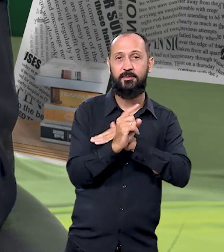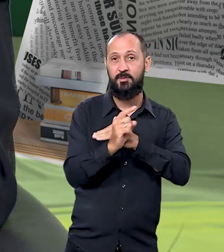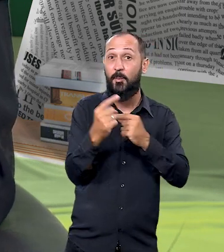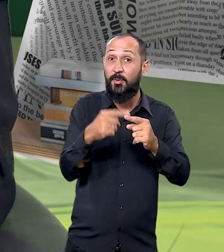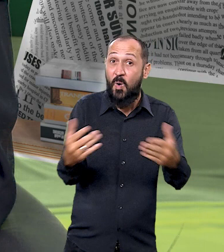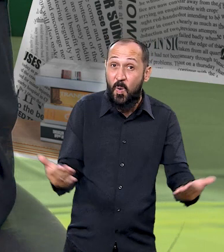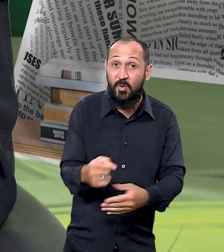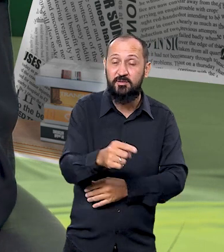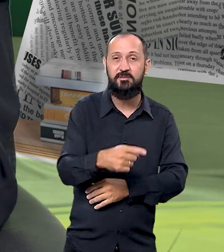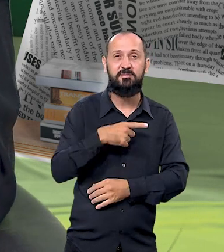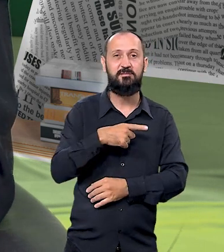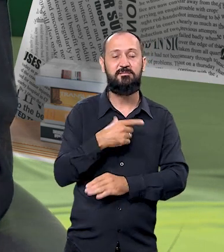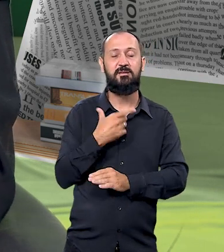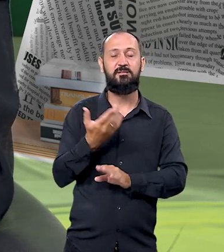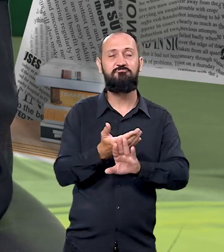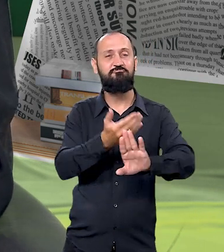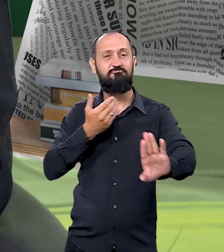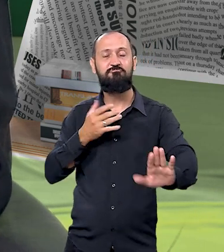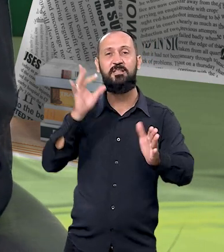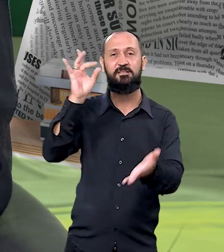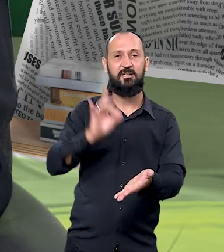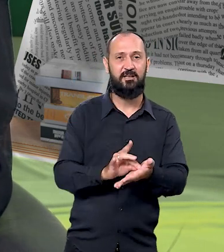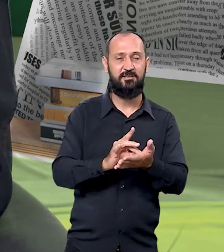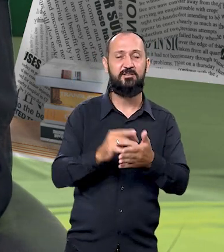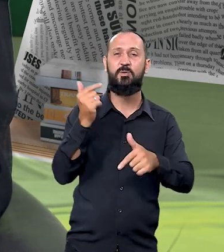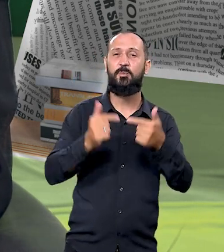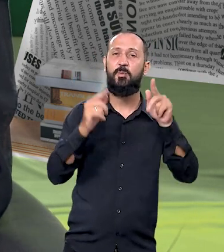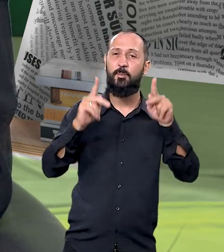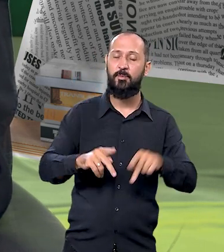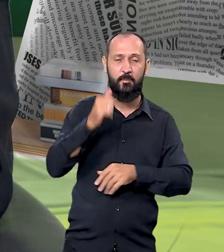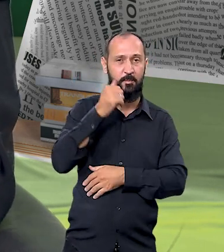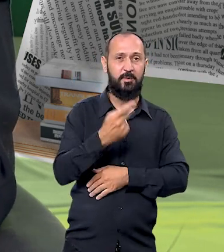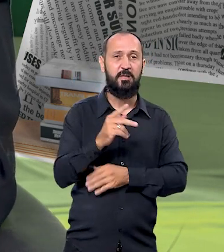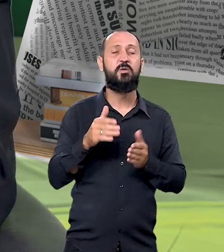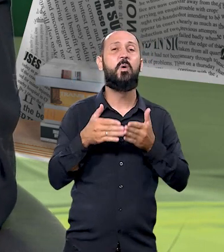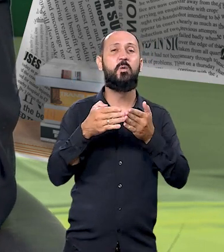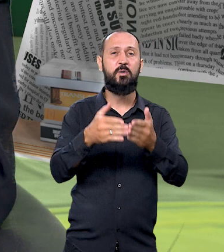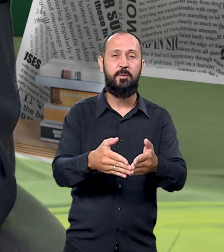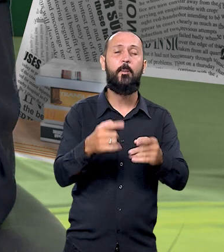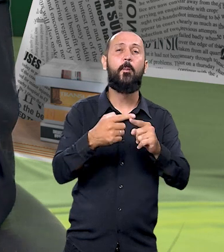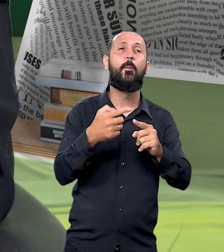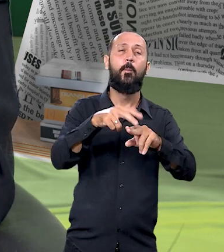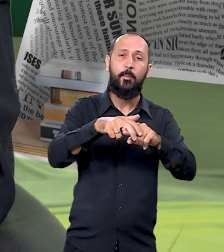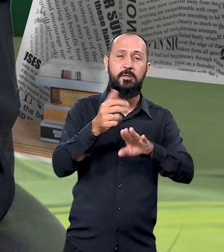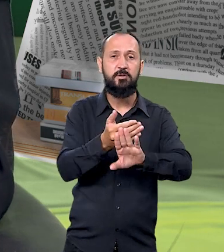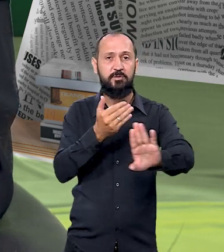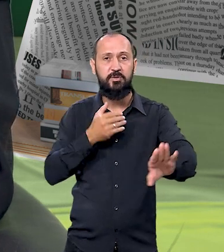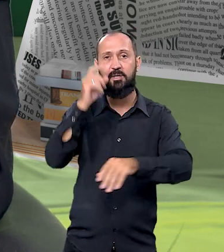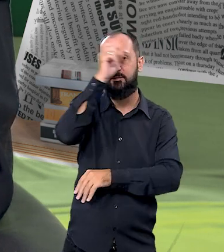elas estão muito distantes da realidade de políticas públicas para as mulheres em Corumbá por conta da distância, das